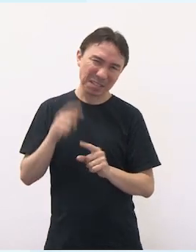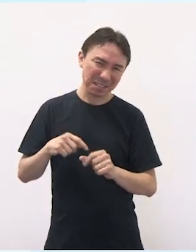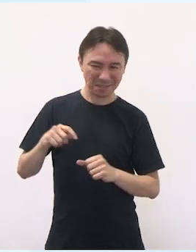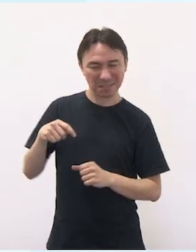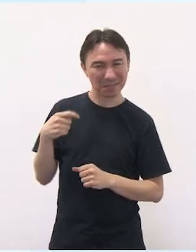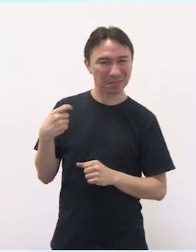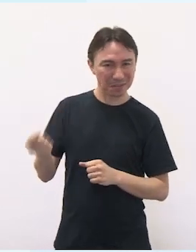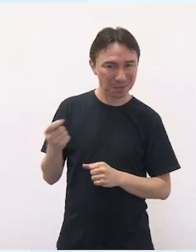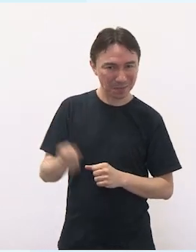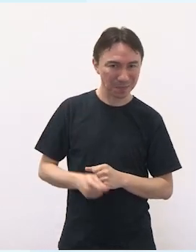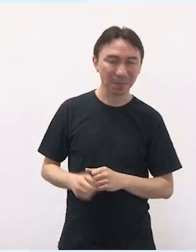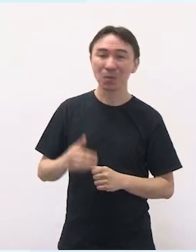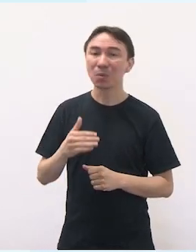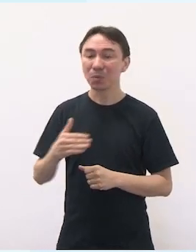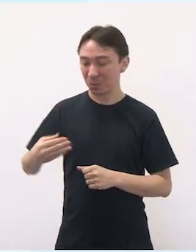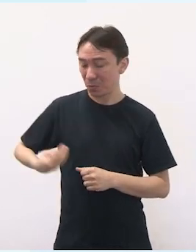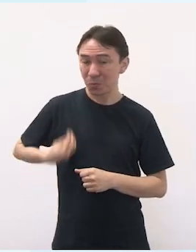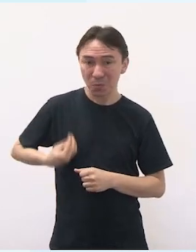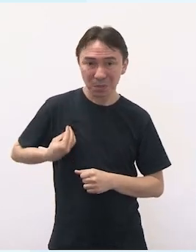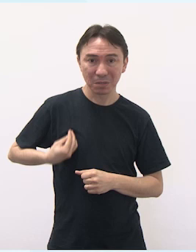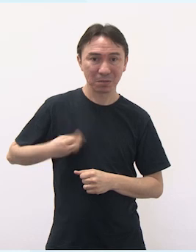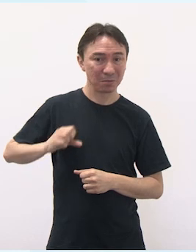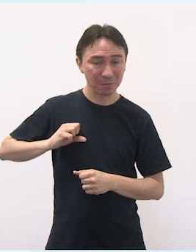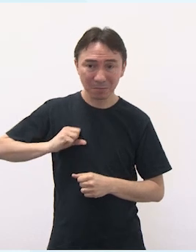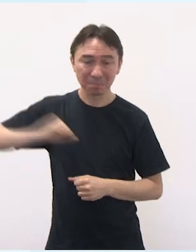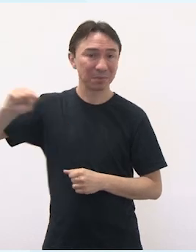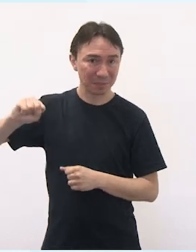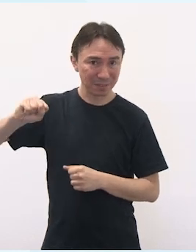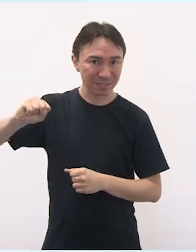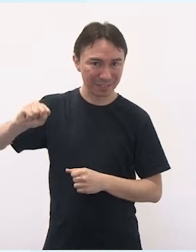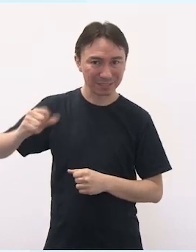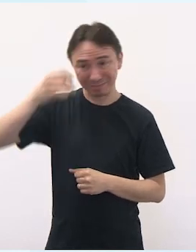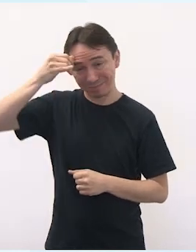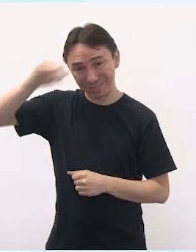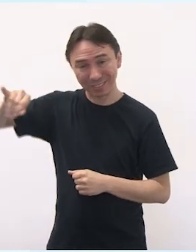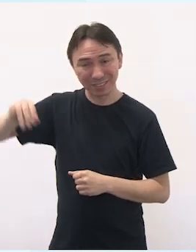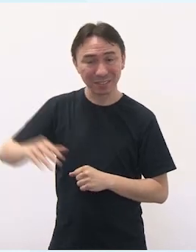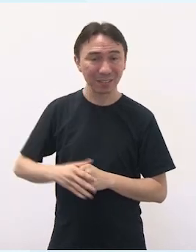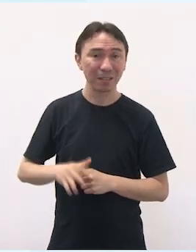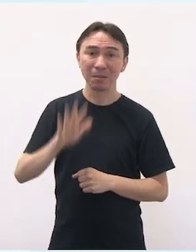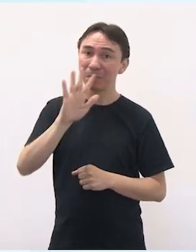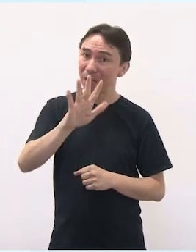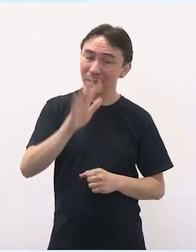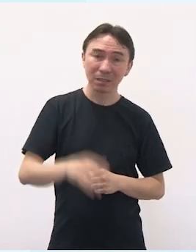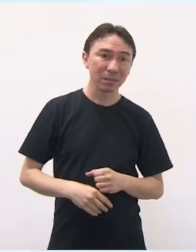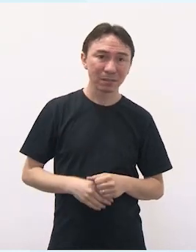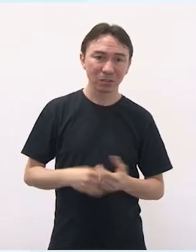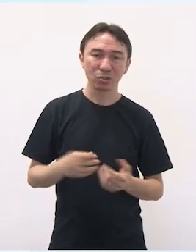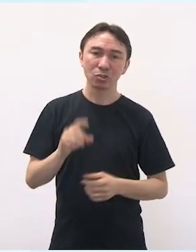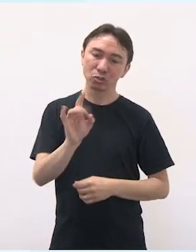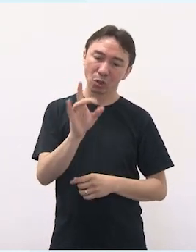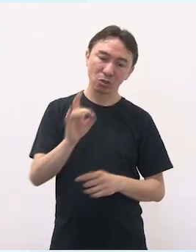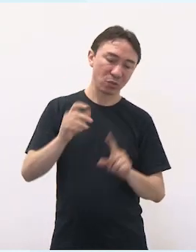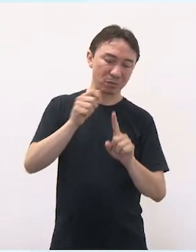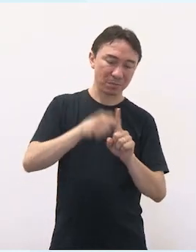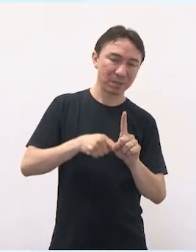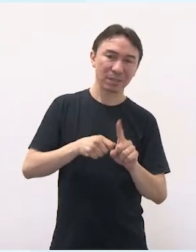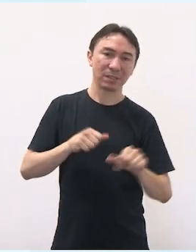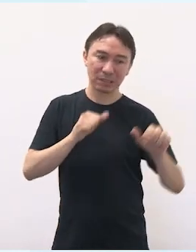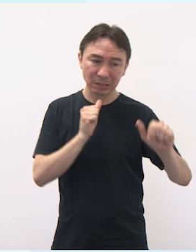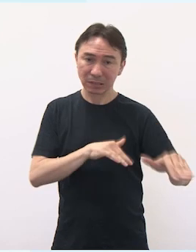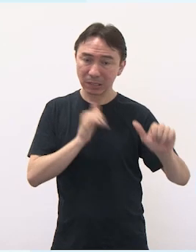de fortalecimento de vínculo, de valorização da vida, precisam acontecer durante o ano todo, né? Até em razão